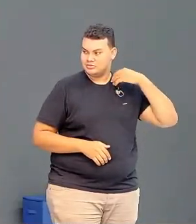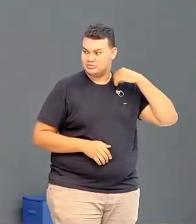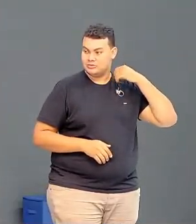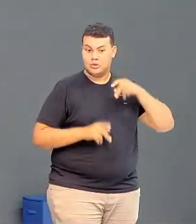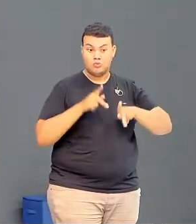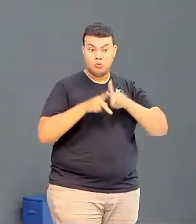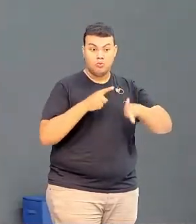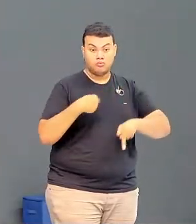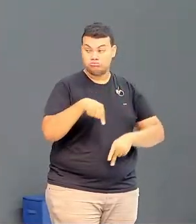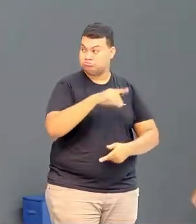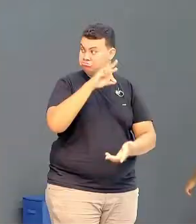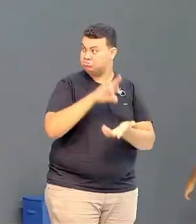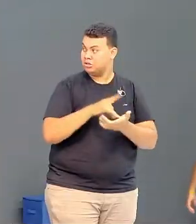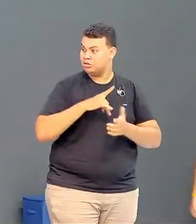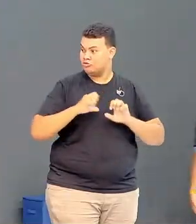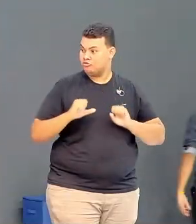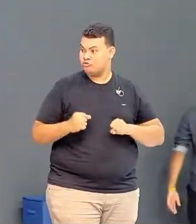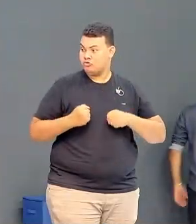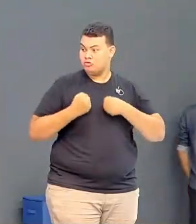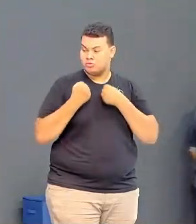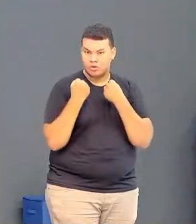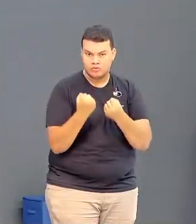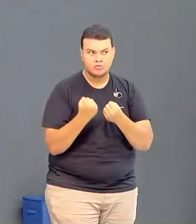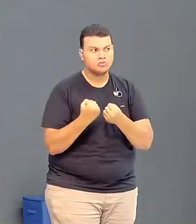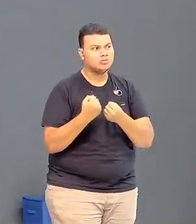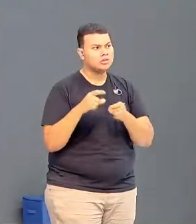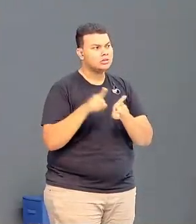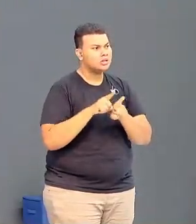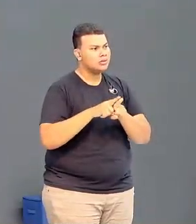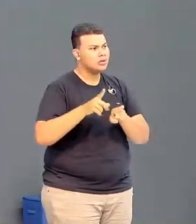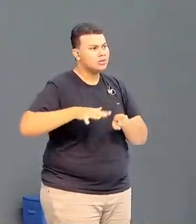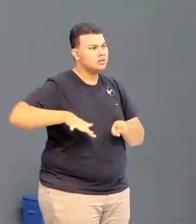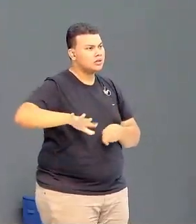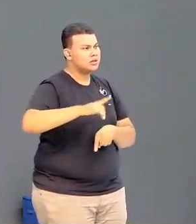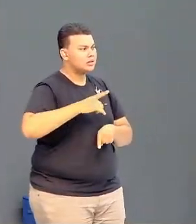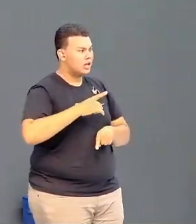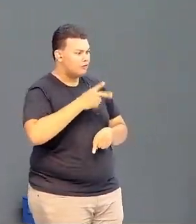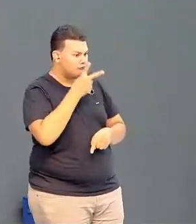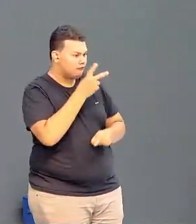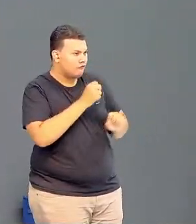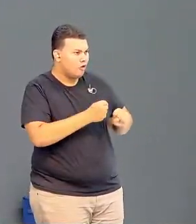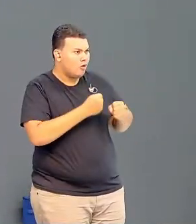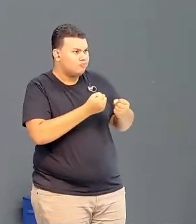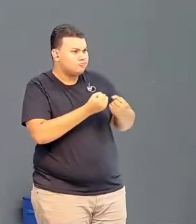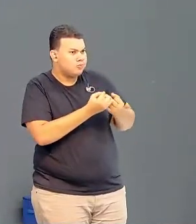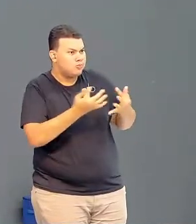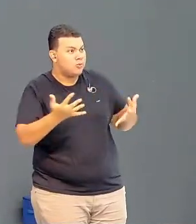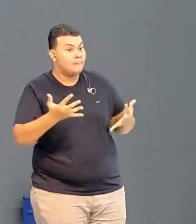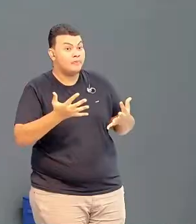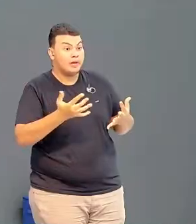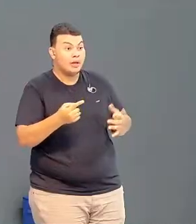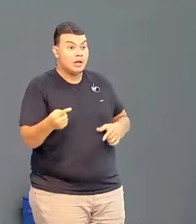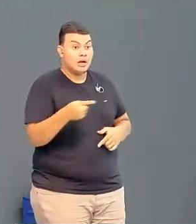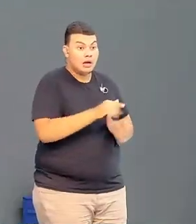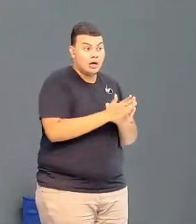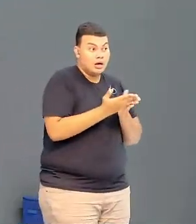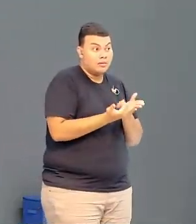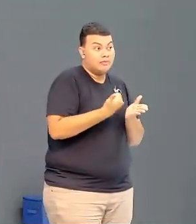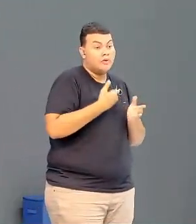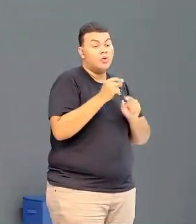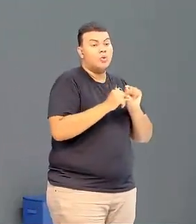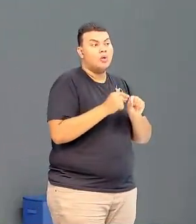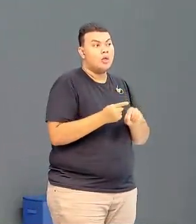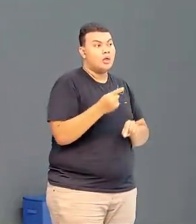O povo era mais forte, mais numeroso, ou seja, a palavra diz que o faraó e os egípcios começaram